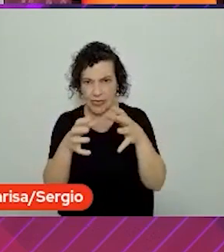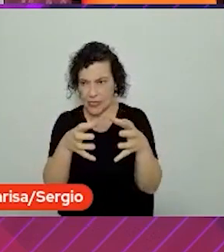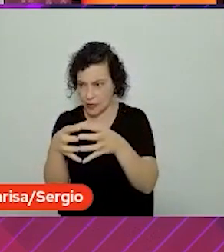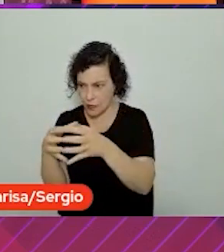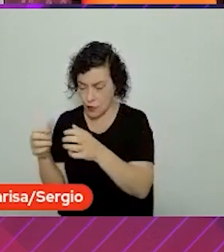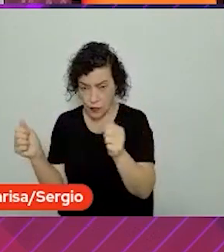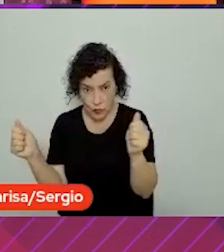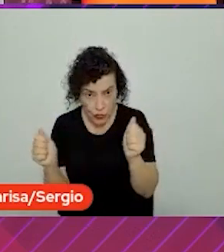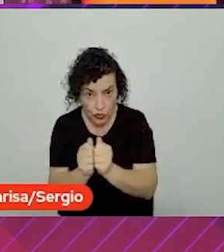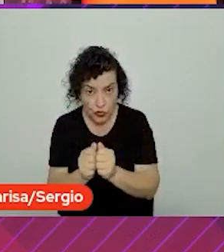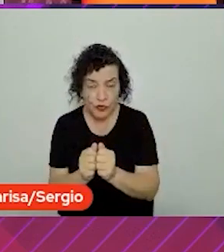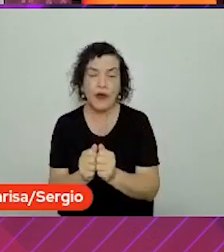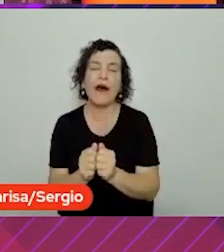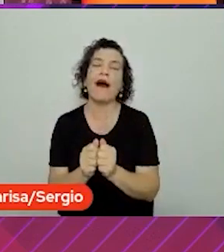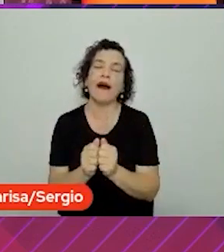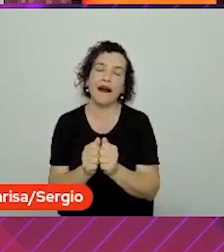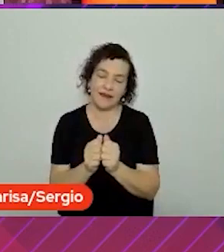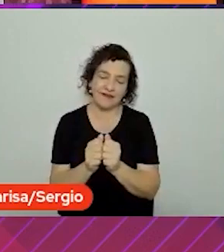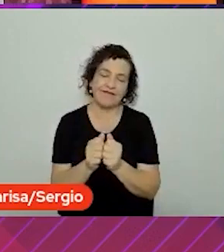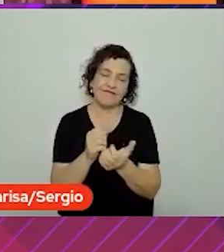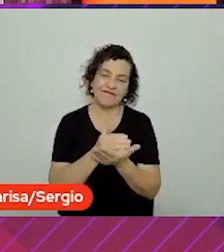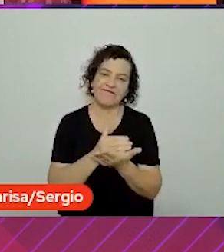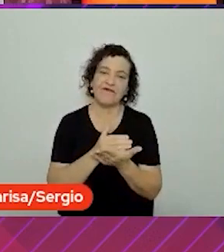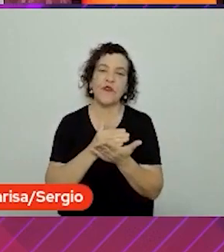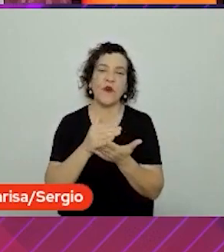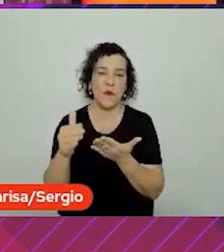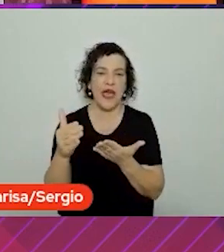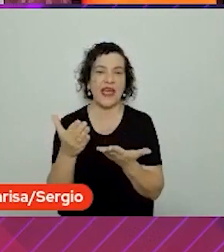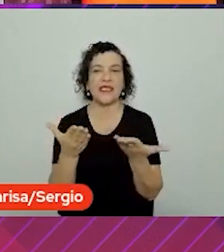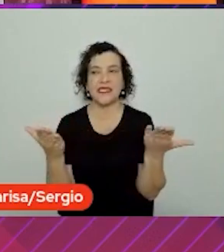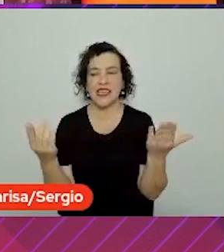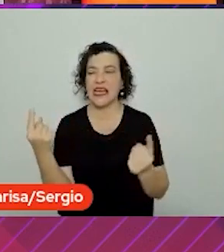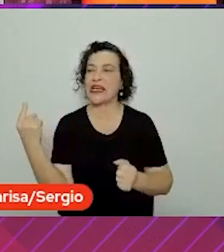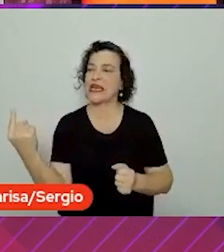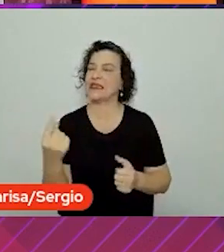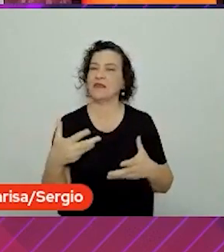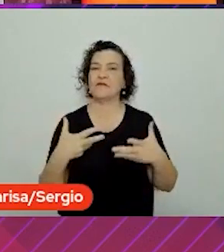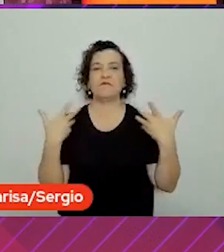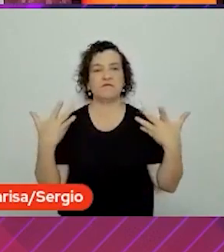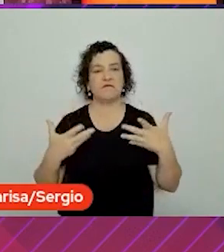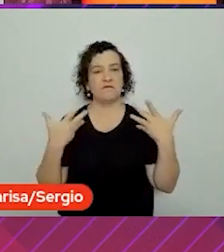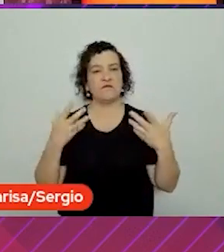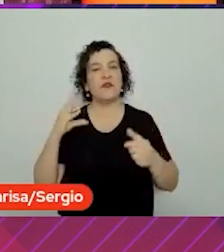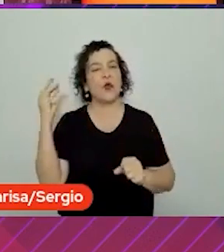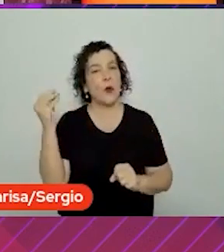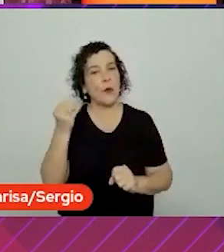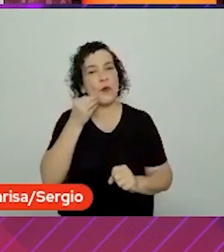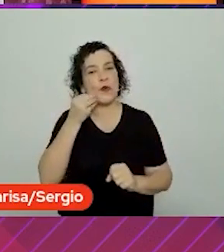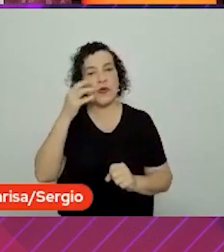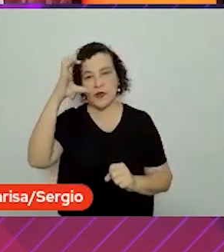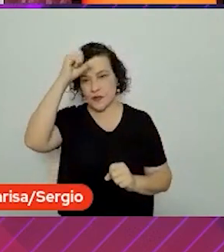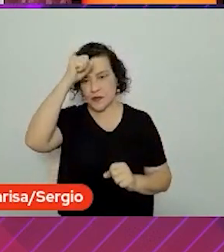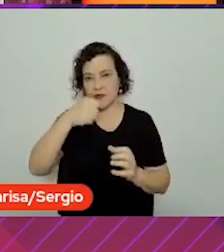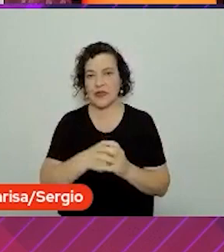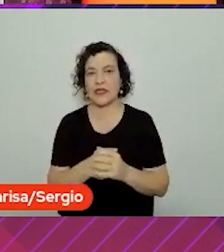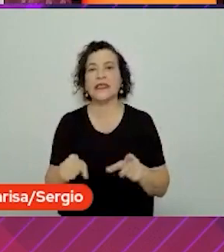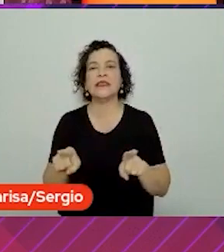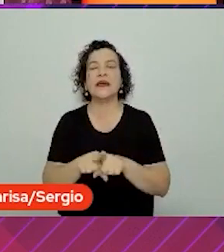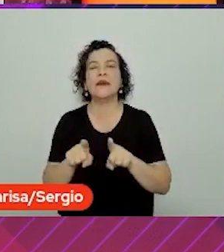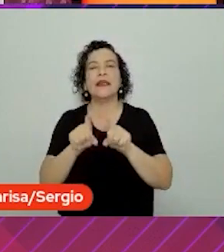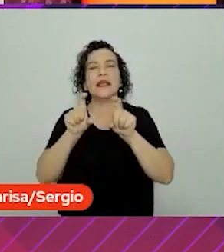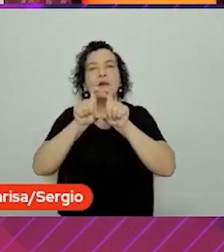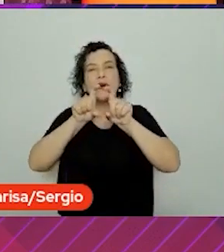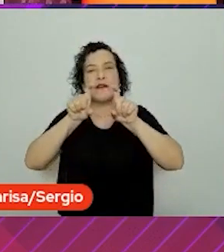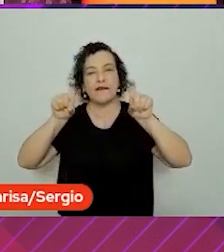você começa a ter resultado e você gera oportunidade de reconhecimento. Tem a frase de Abraham Maslow que, para